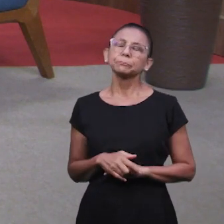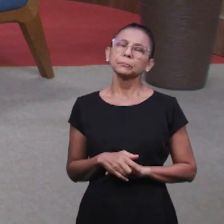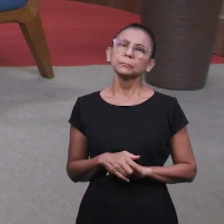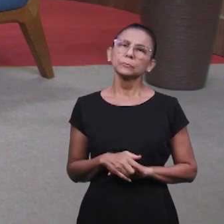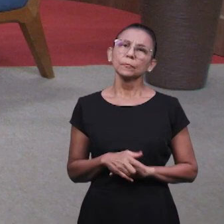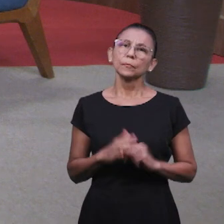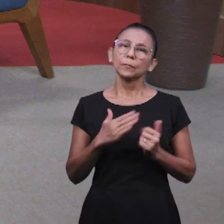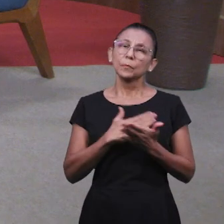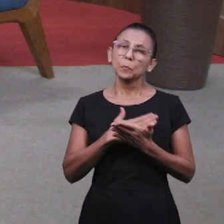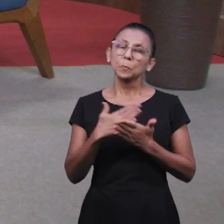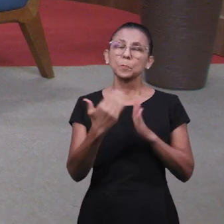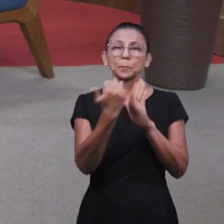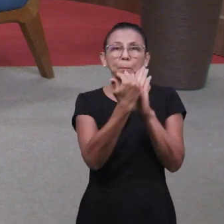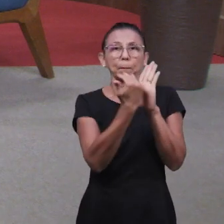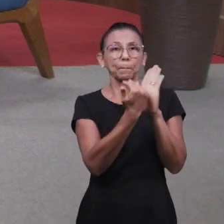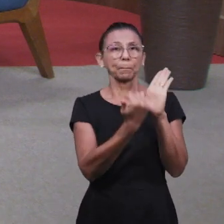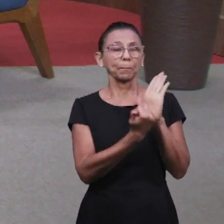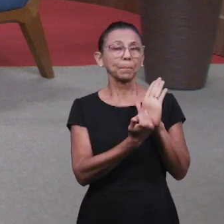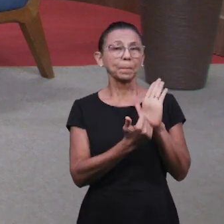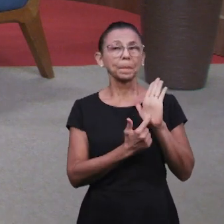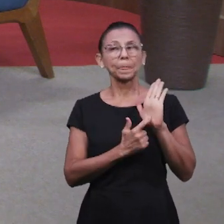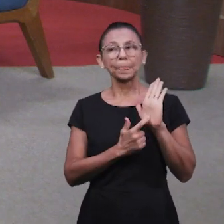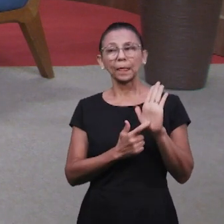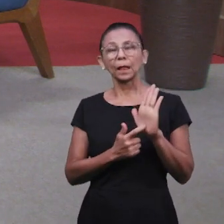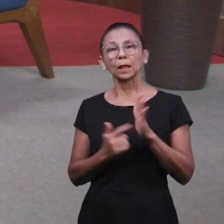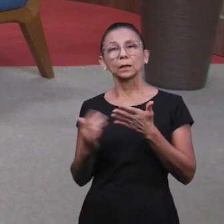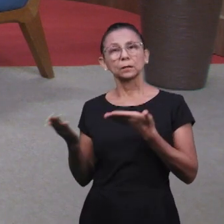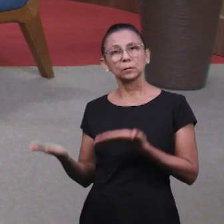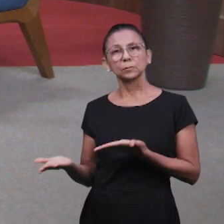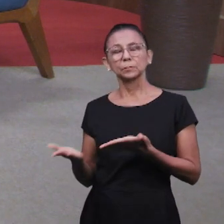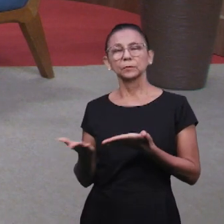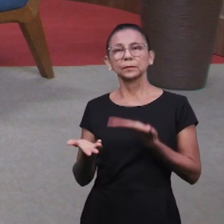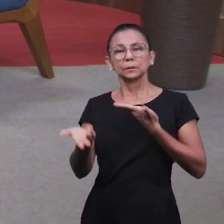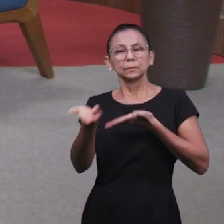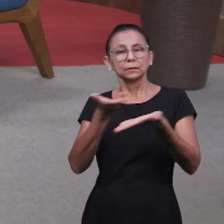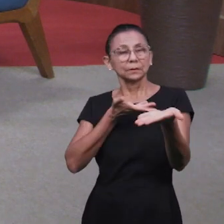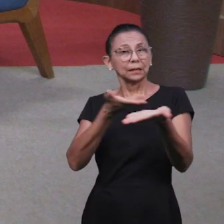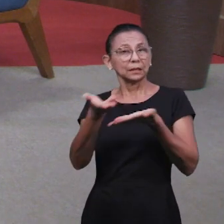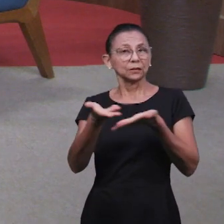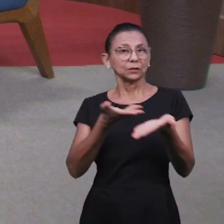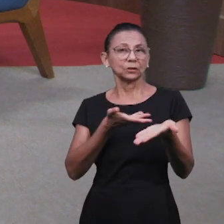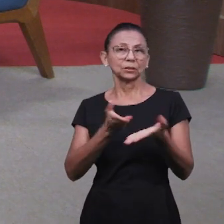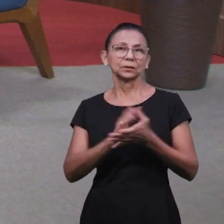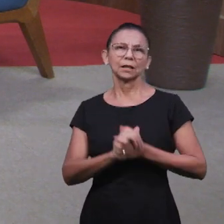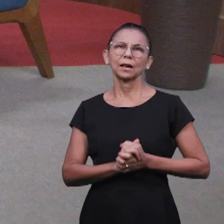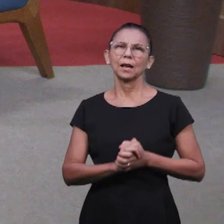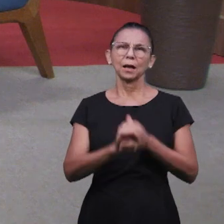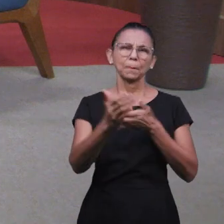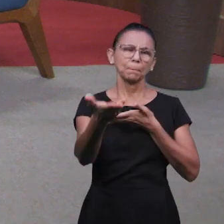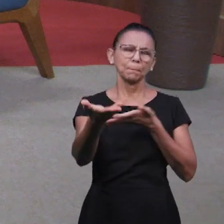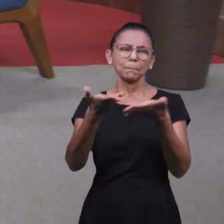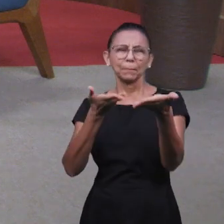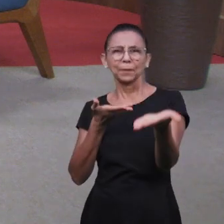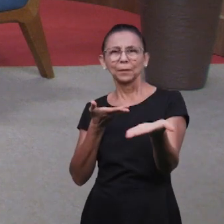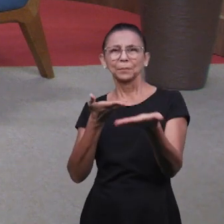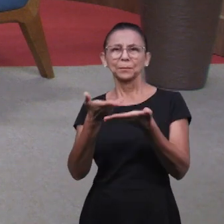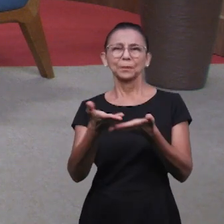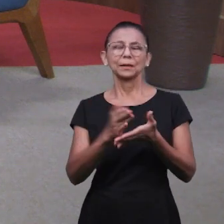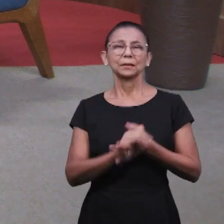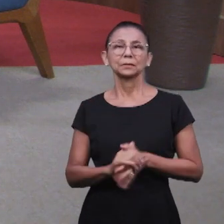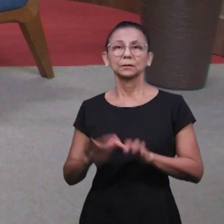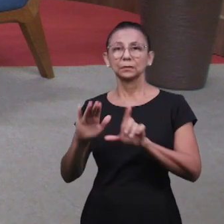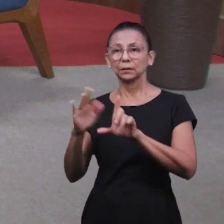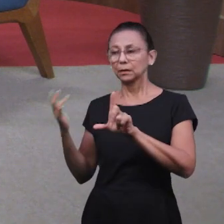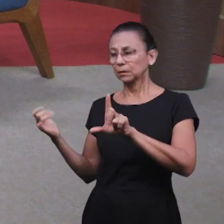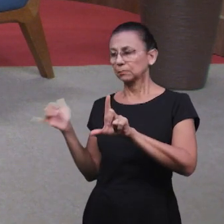tela. Sempre no início do quadro, a gente apresenta esse QR Code para você interagir com a gente. Esse é um programa